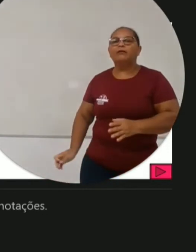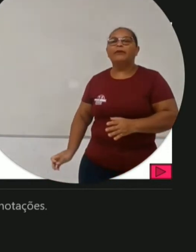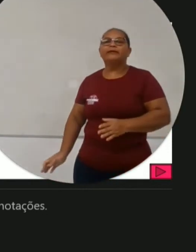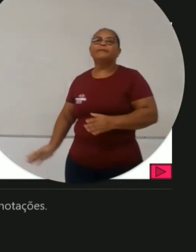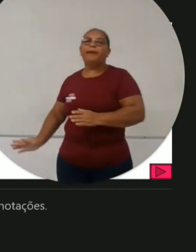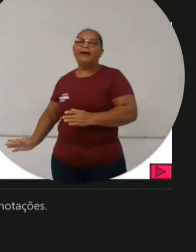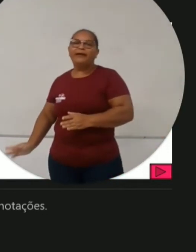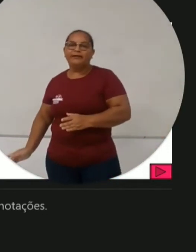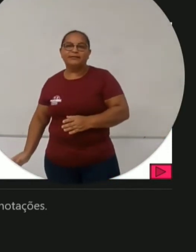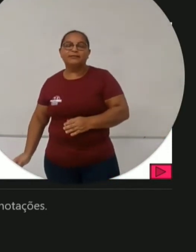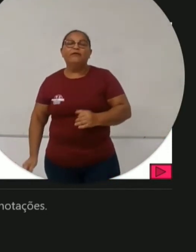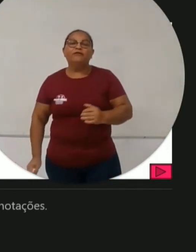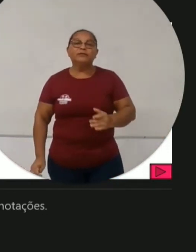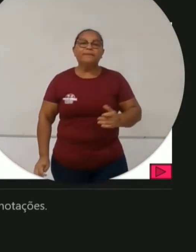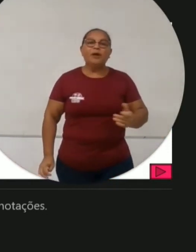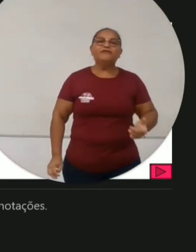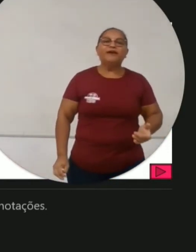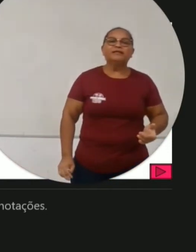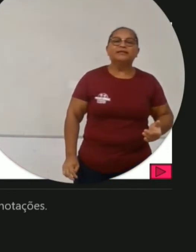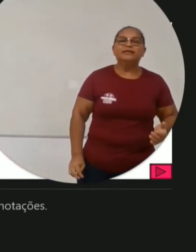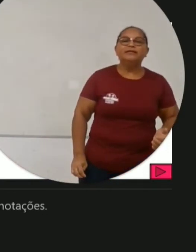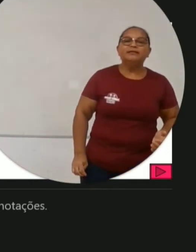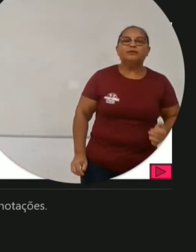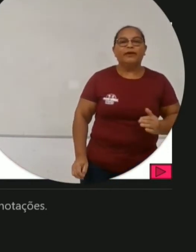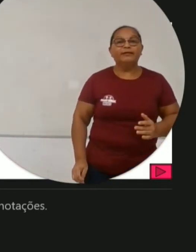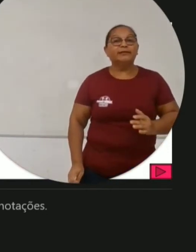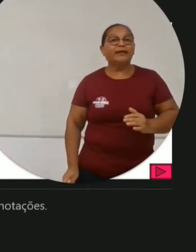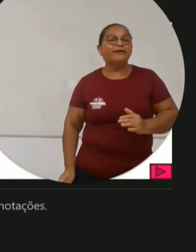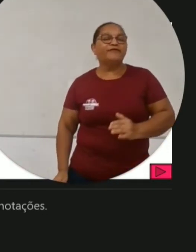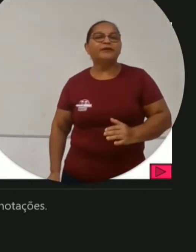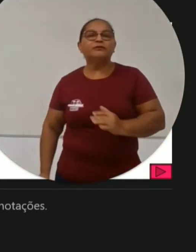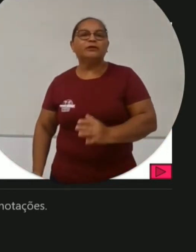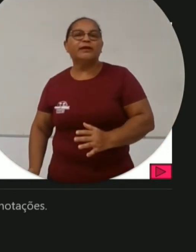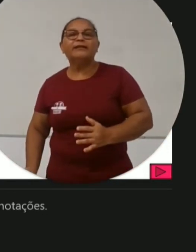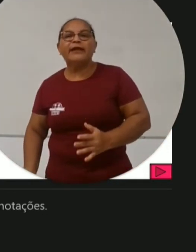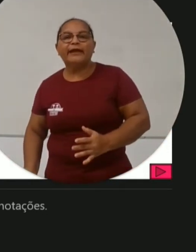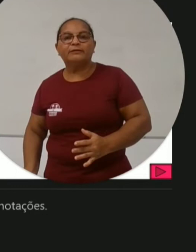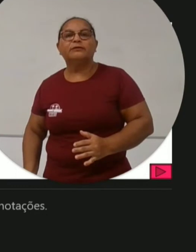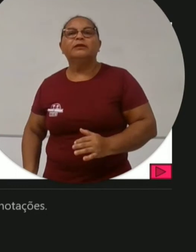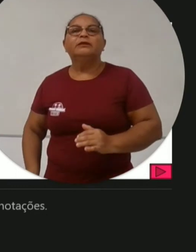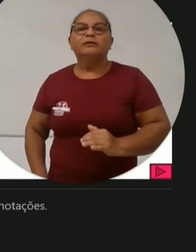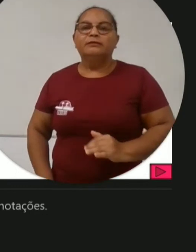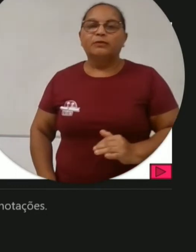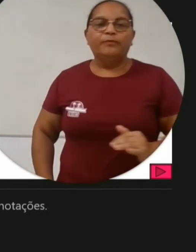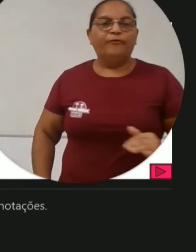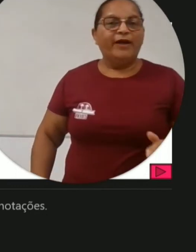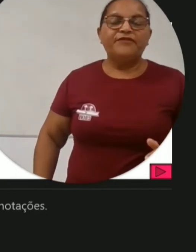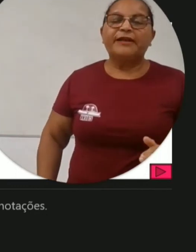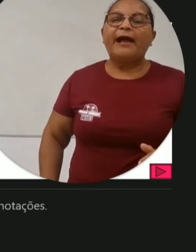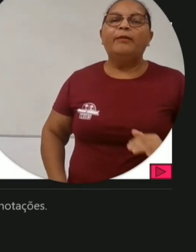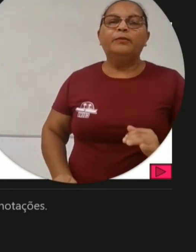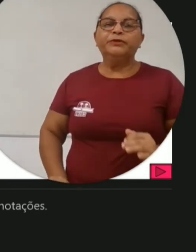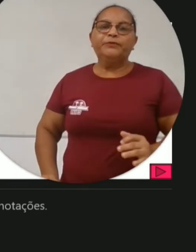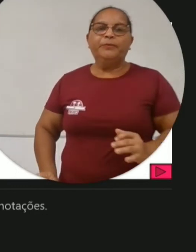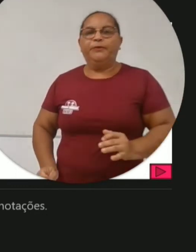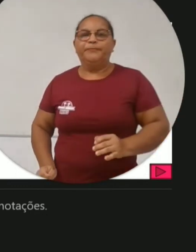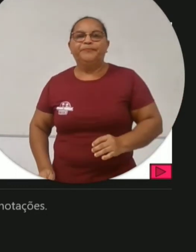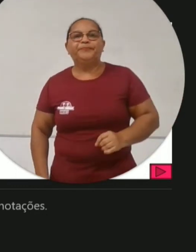entre parênteses. Você pode fazer isso escrevendo no teu caderno. Vai ficar muito